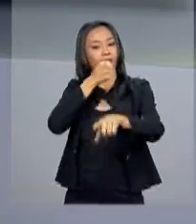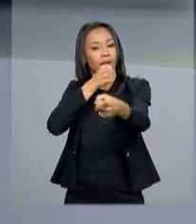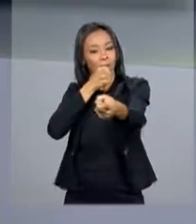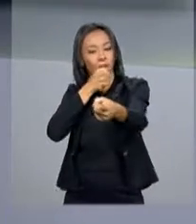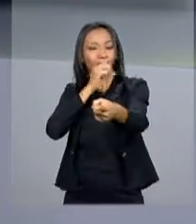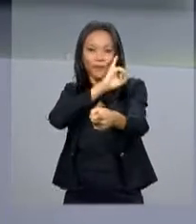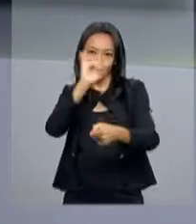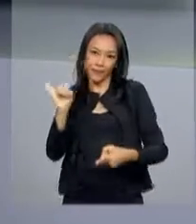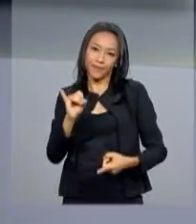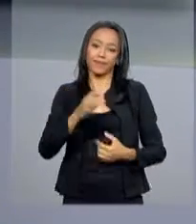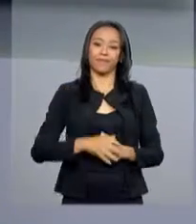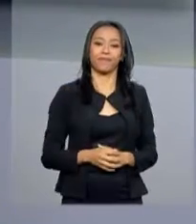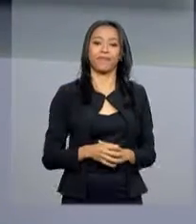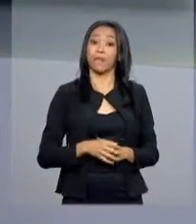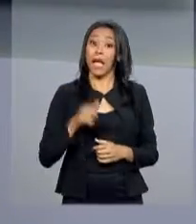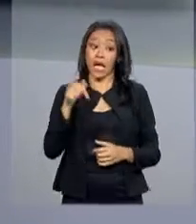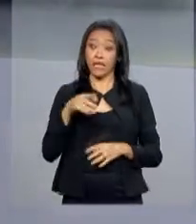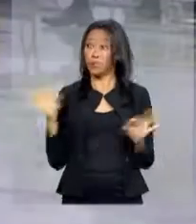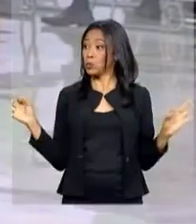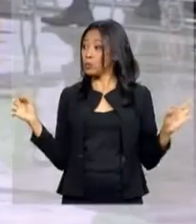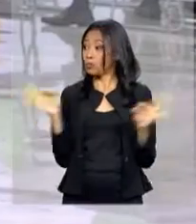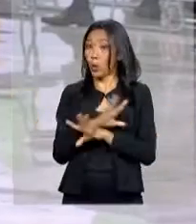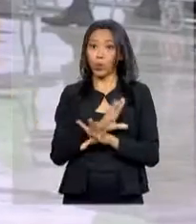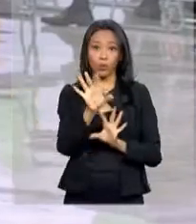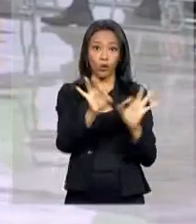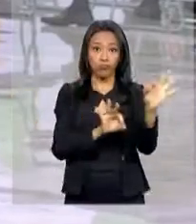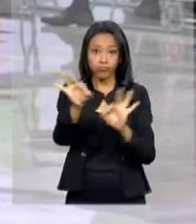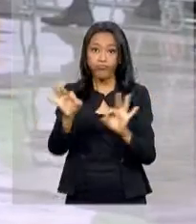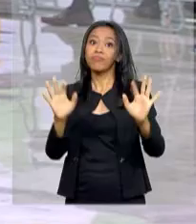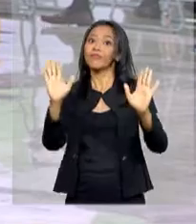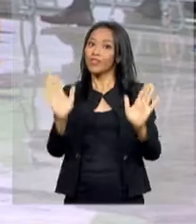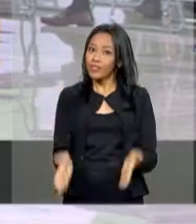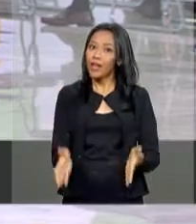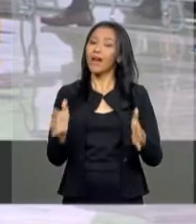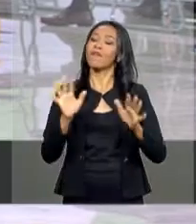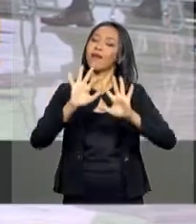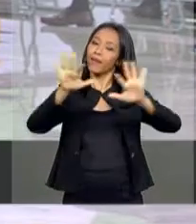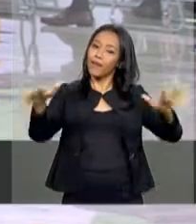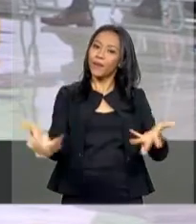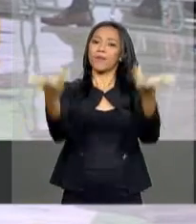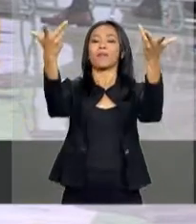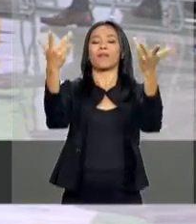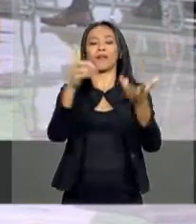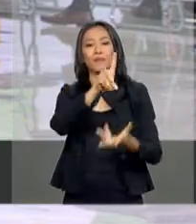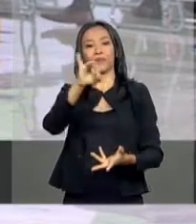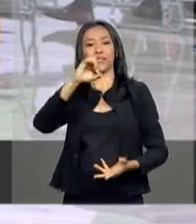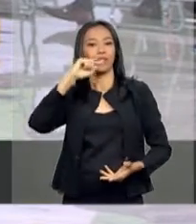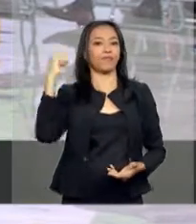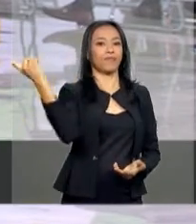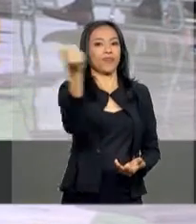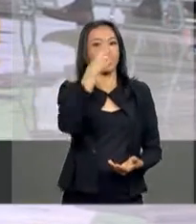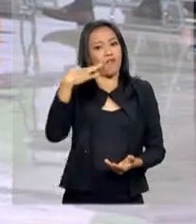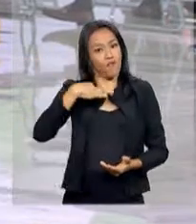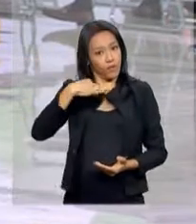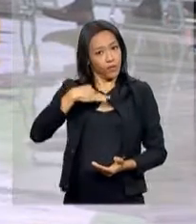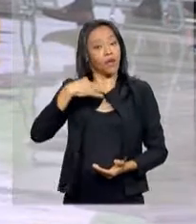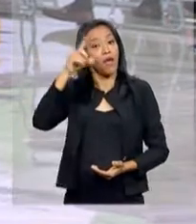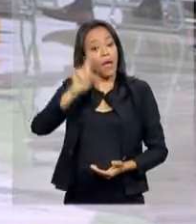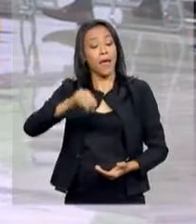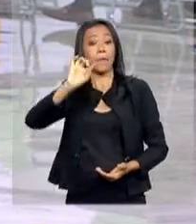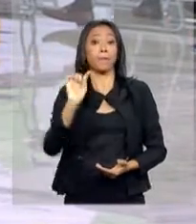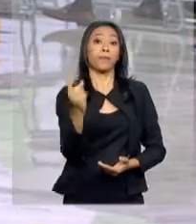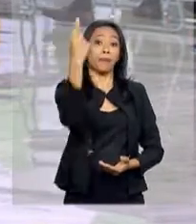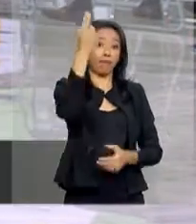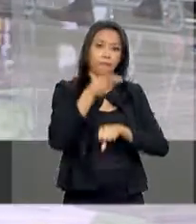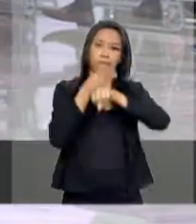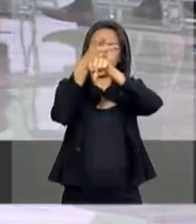Luana. Oi, Renata. Olha, por aqui está tudo pronto para comemorar o Dia Nacional do Voluntariado. Essa é a primeira edição